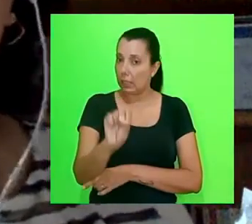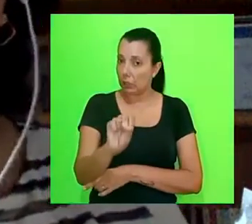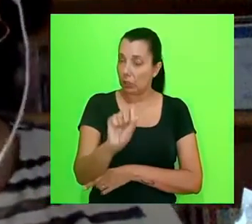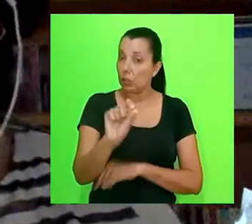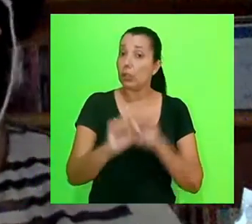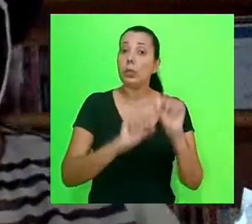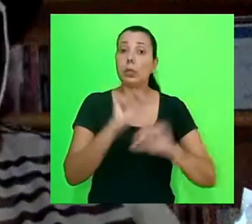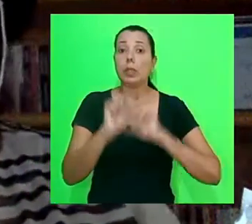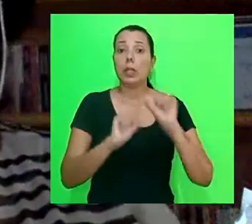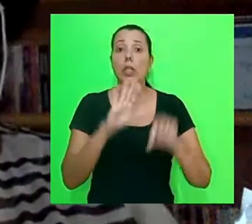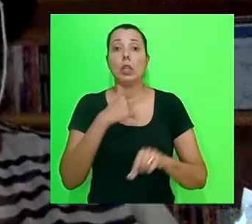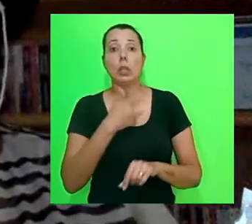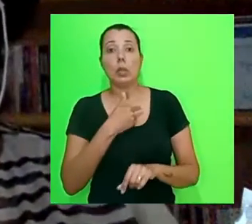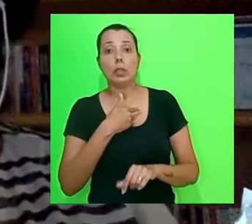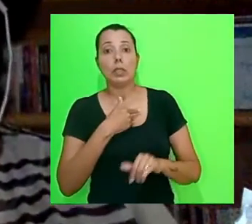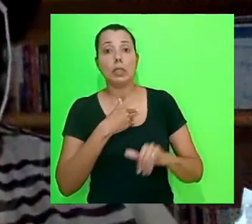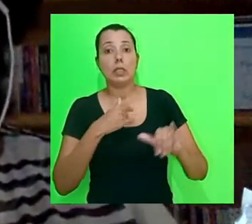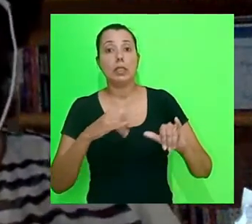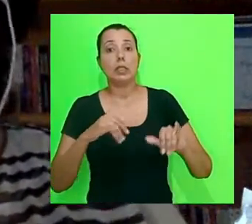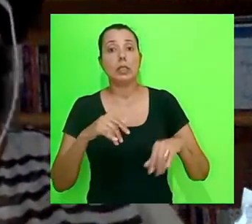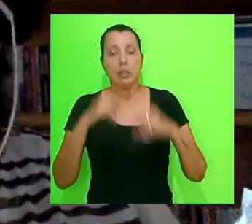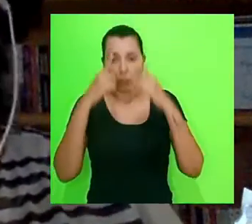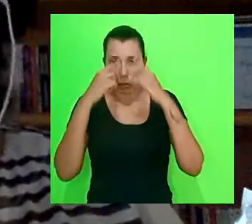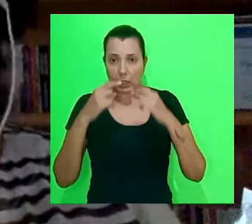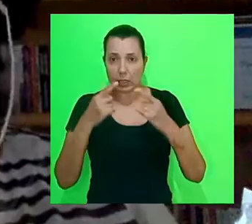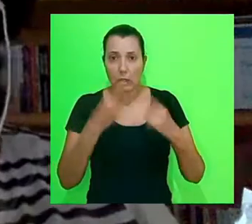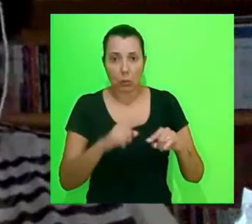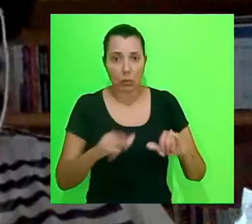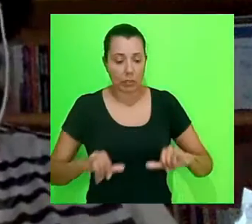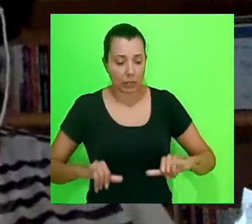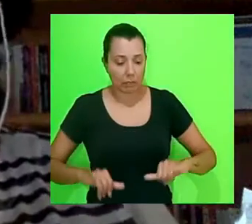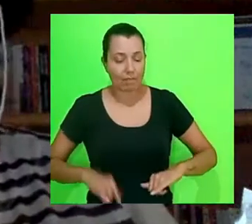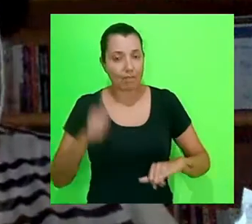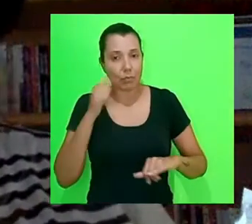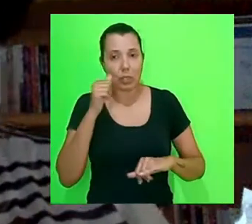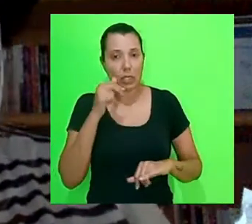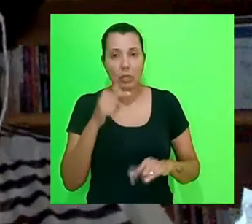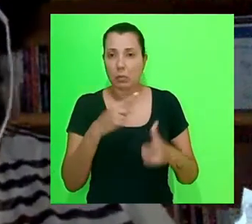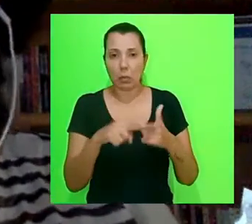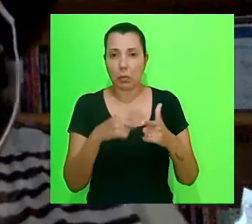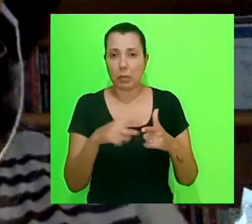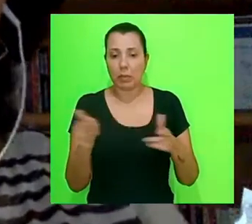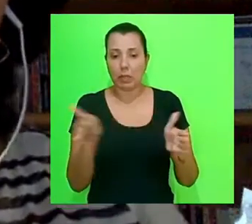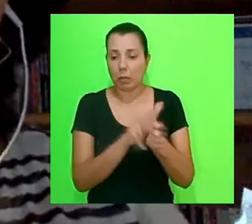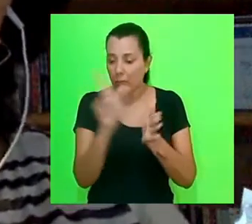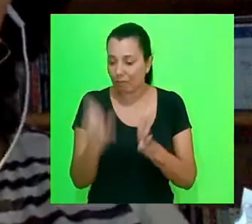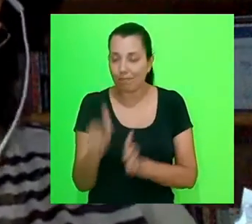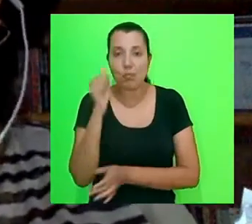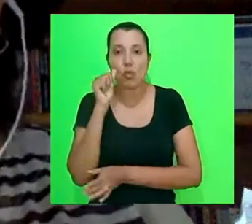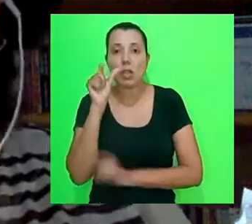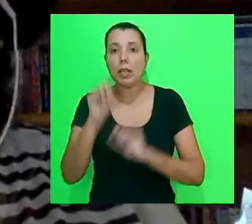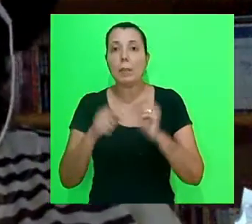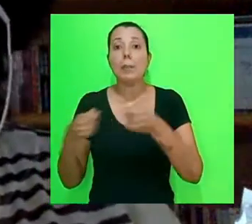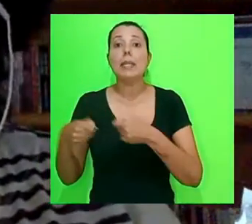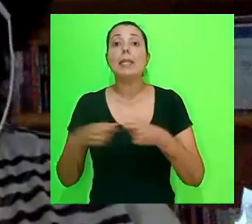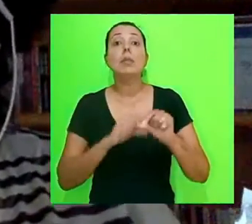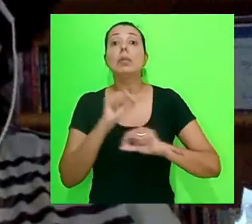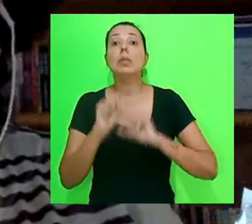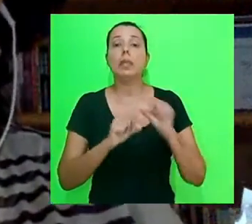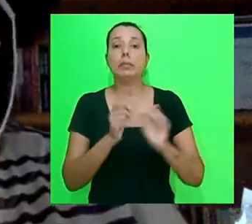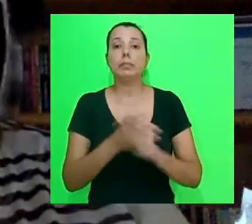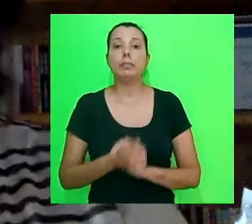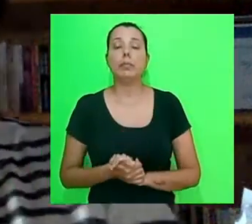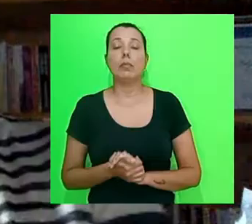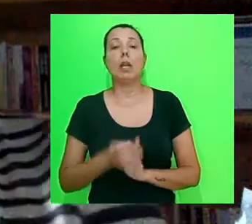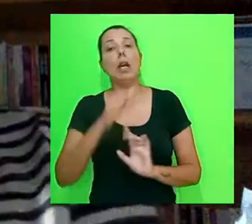a amiga sabe que a mulher é vítima de violência, ela tem a responsabilidade de denunciar. Então, o primeiro passo é esse, é